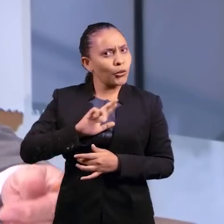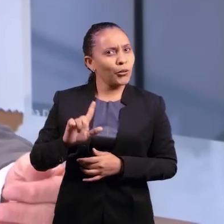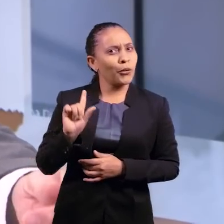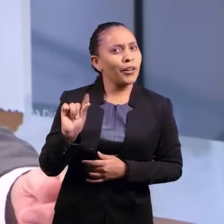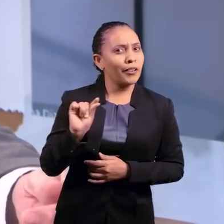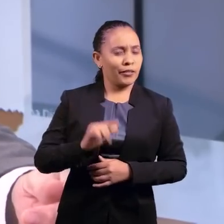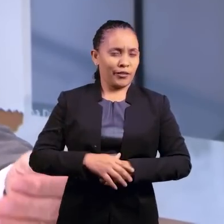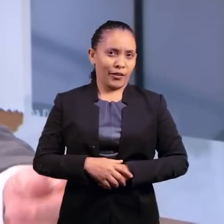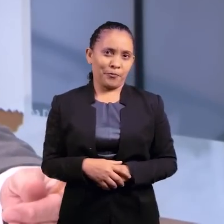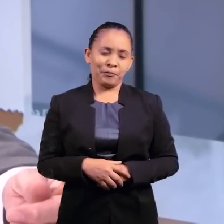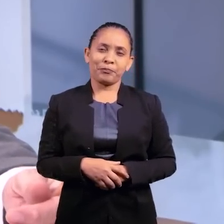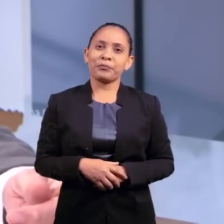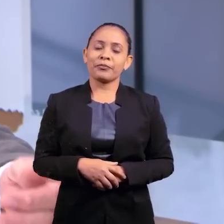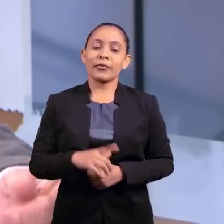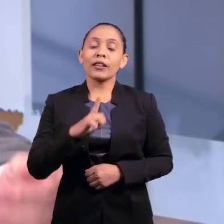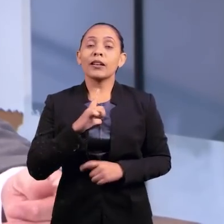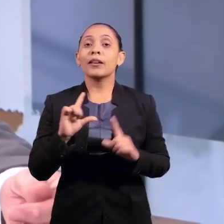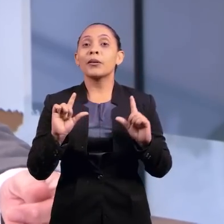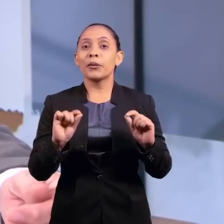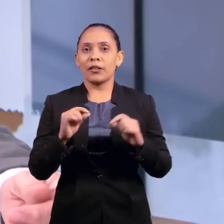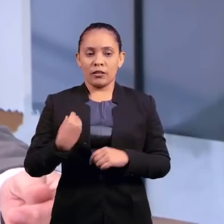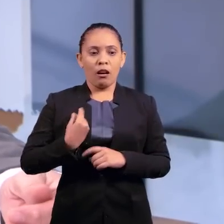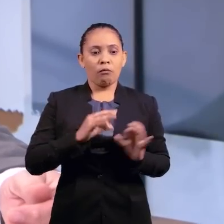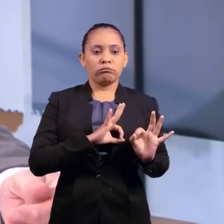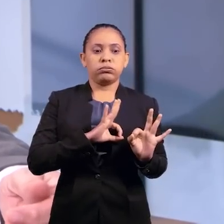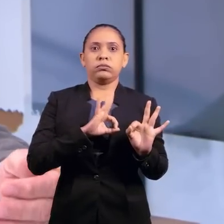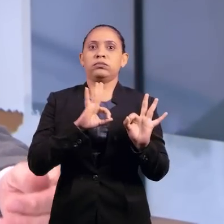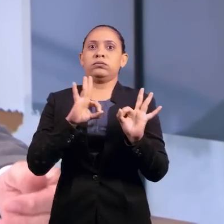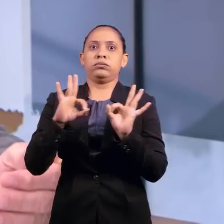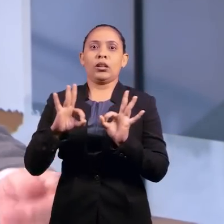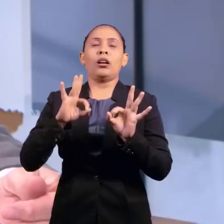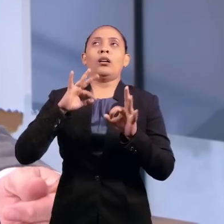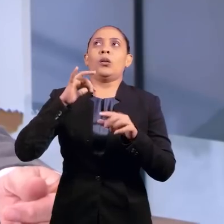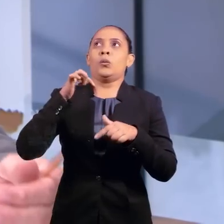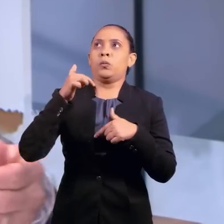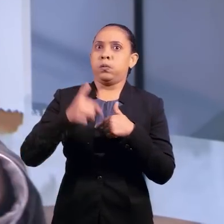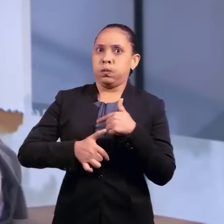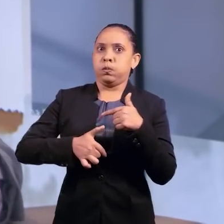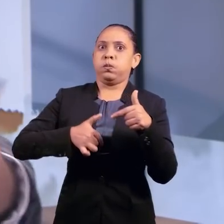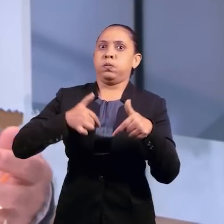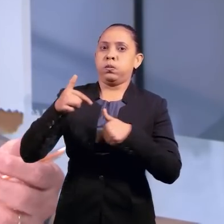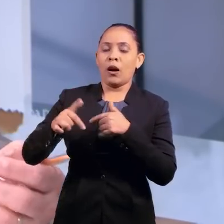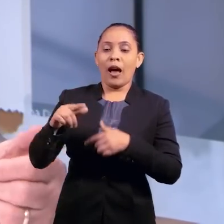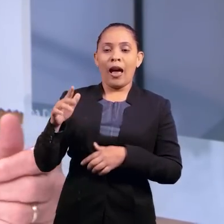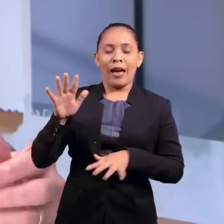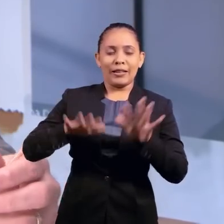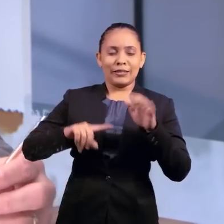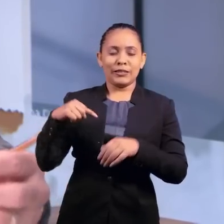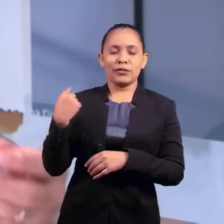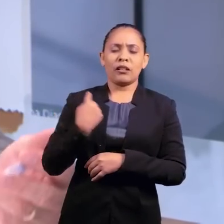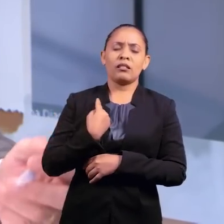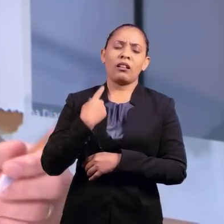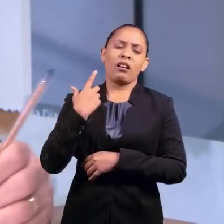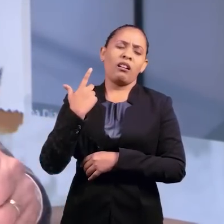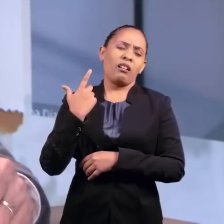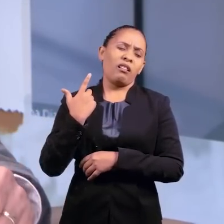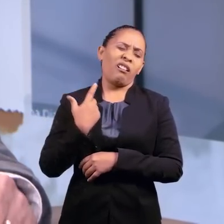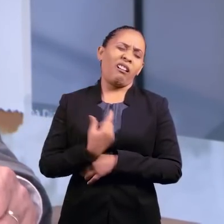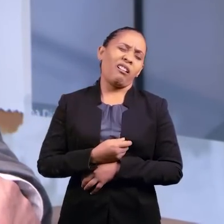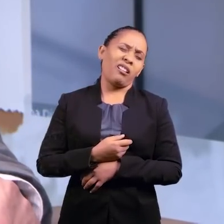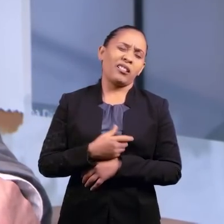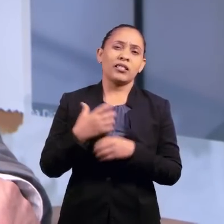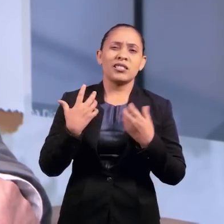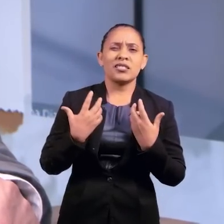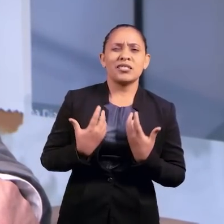tinha uma atividade. Ele tinha rotina. A rotina dele, muitas vezes a gente reclama das nossas rotinas, né? E o Senhor Jesus tinha